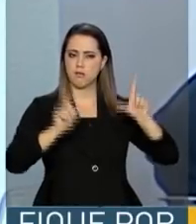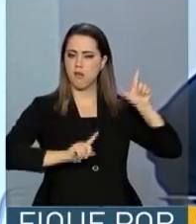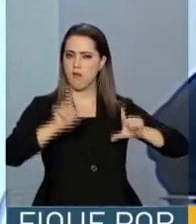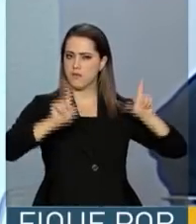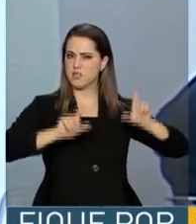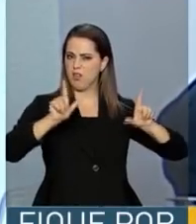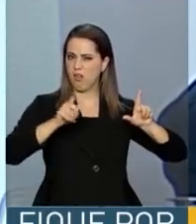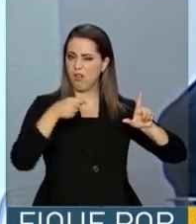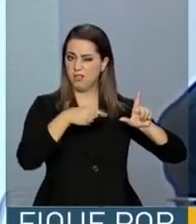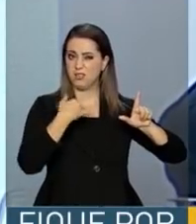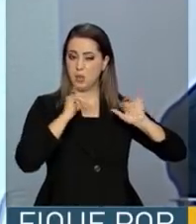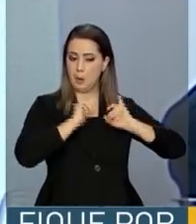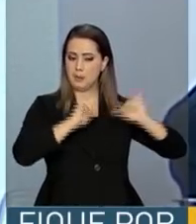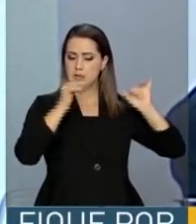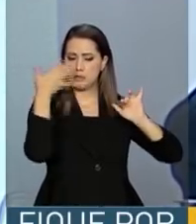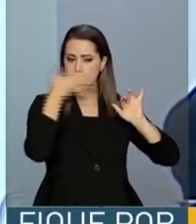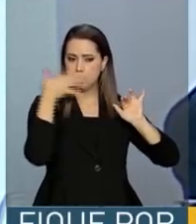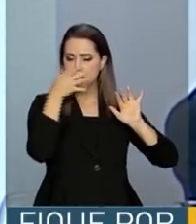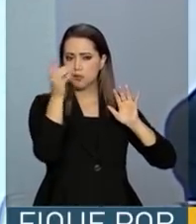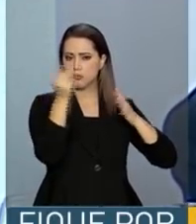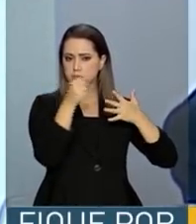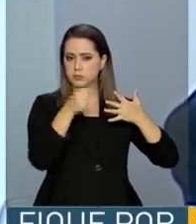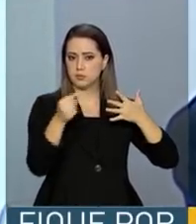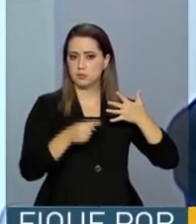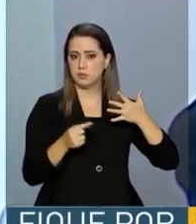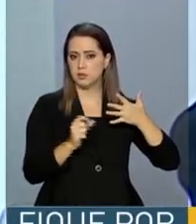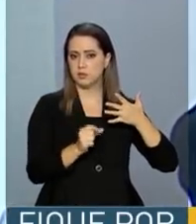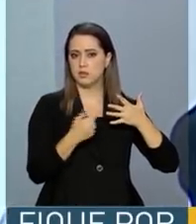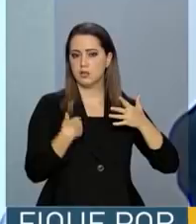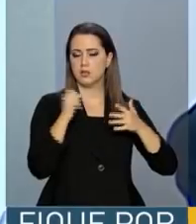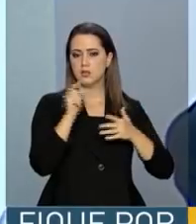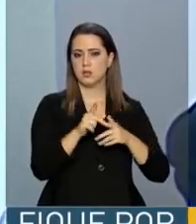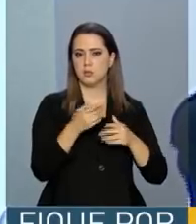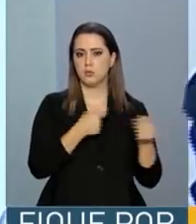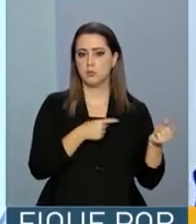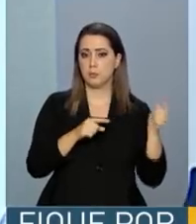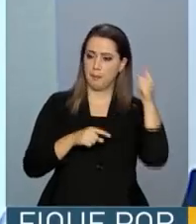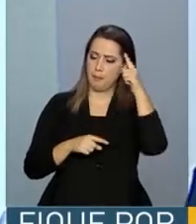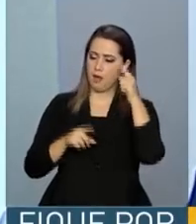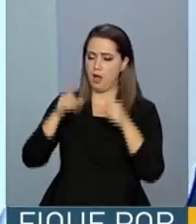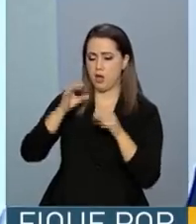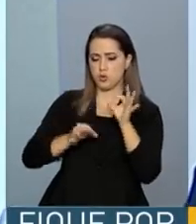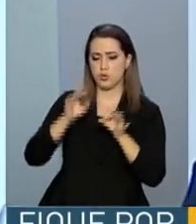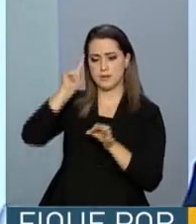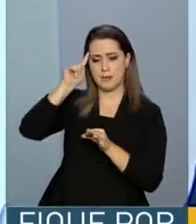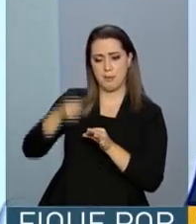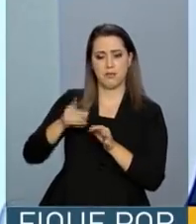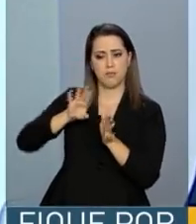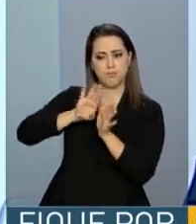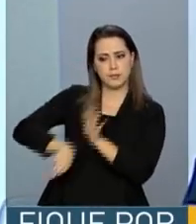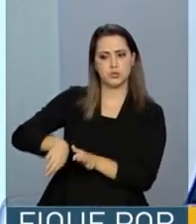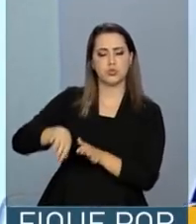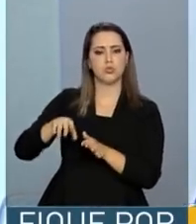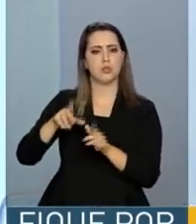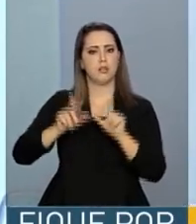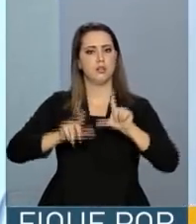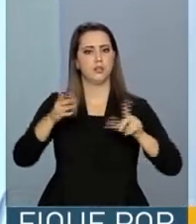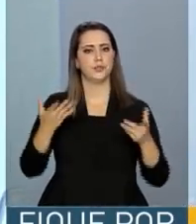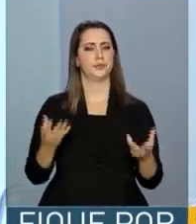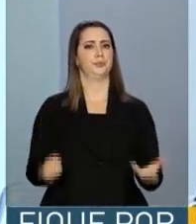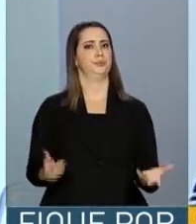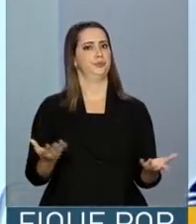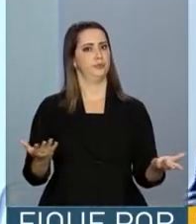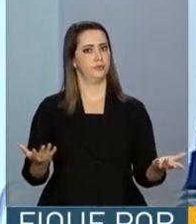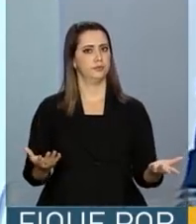coloca esses esclarecimentos na televisão ver uma medida liminar que impede o prosseguimento e você precisa